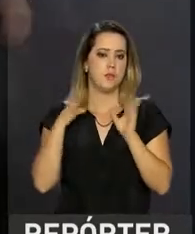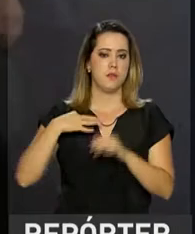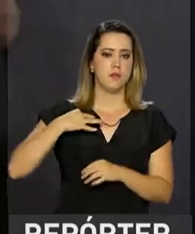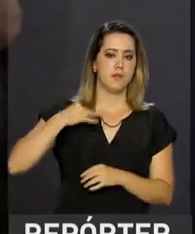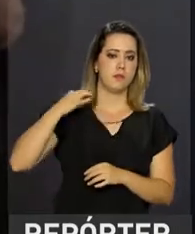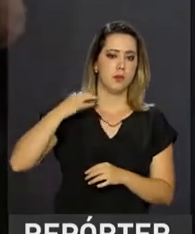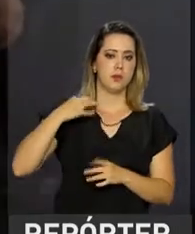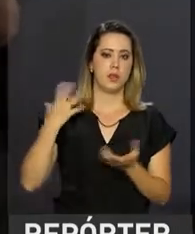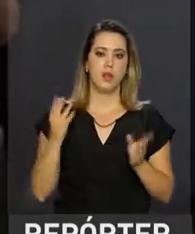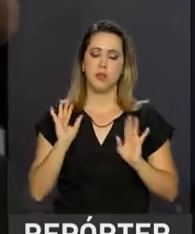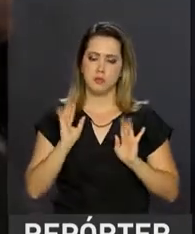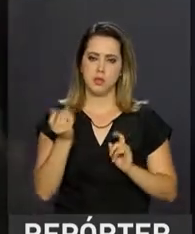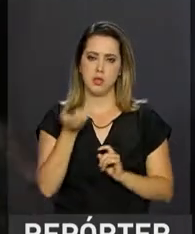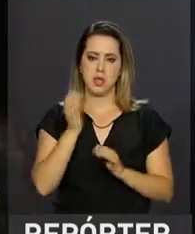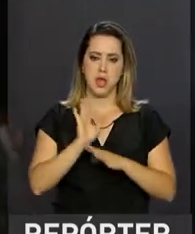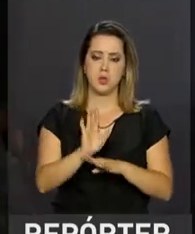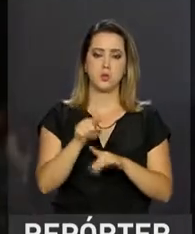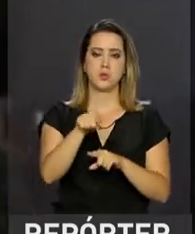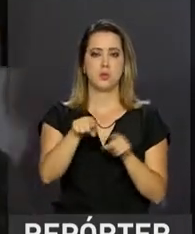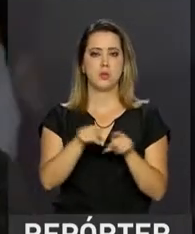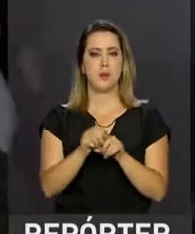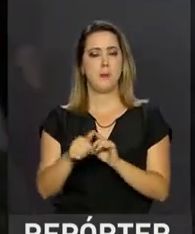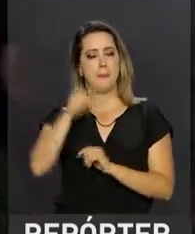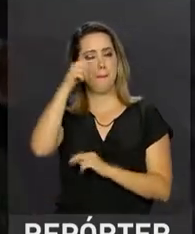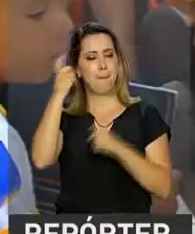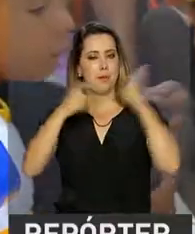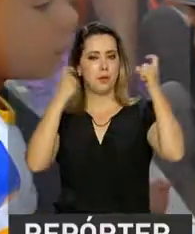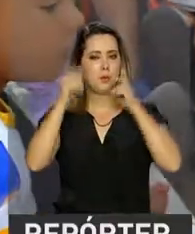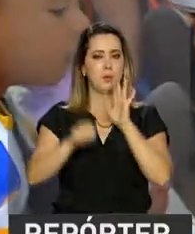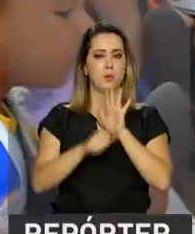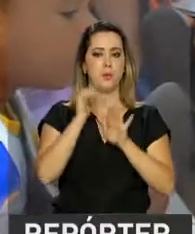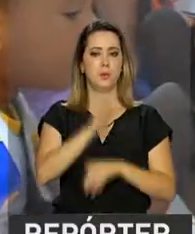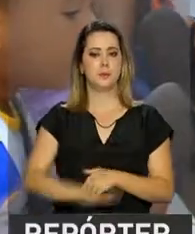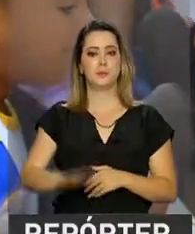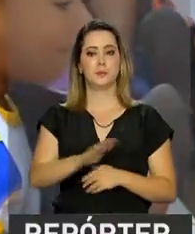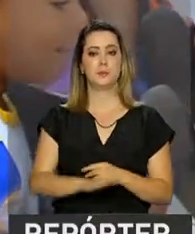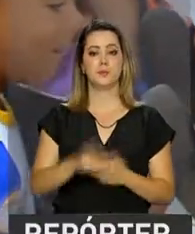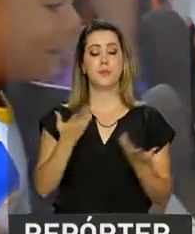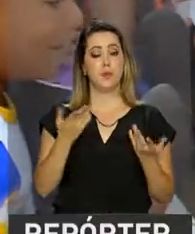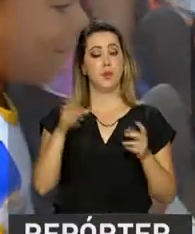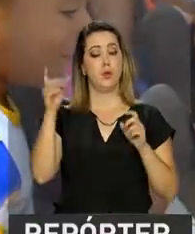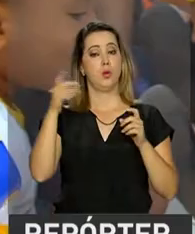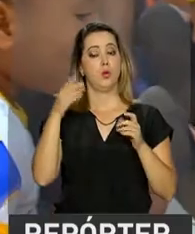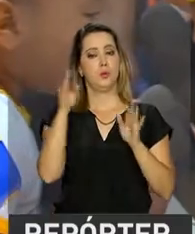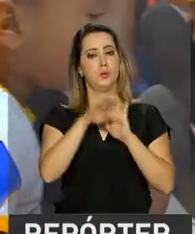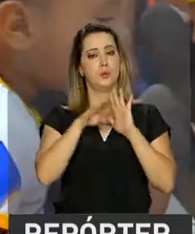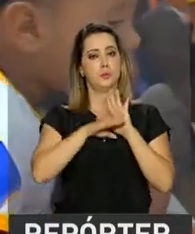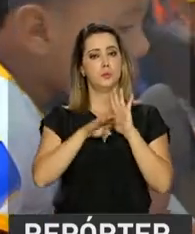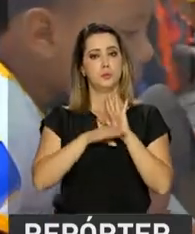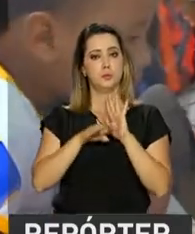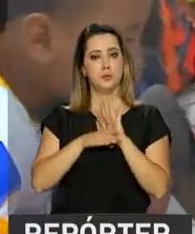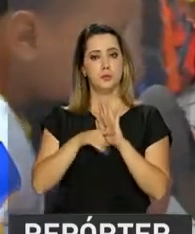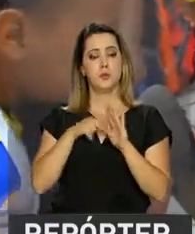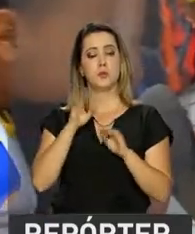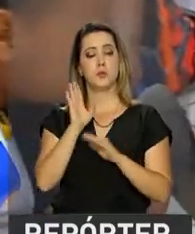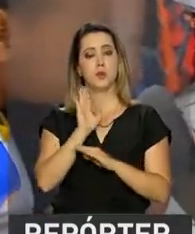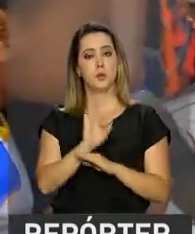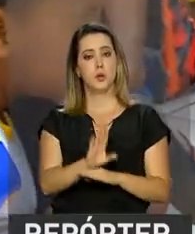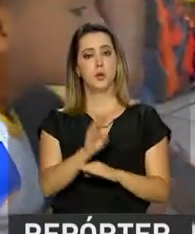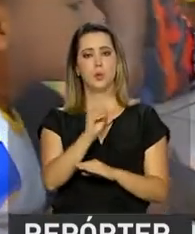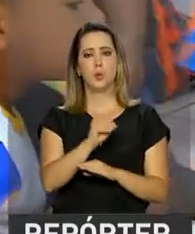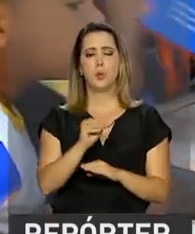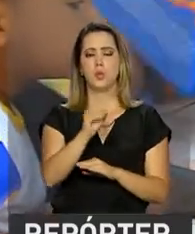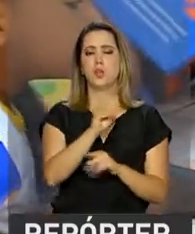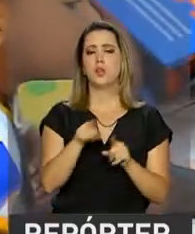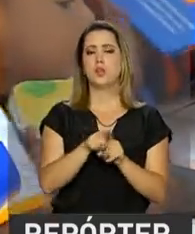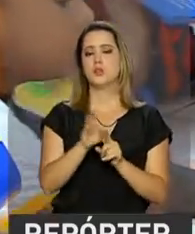forma preocupada com a primeira infância, né? O programa Criança Feliz atende beneficiários do programa Bolsa Família de